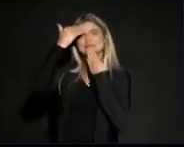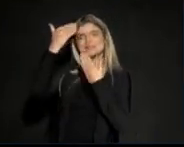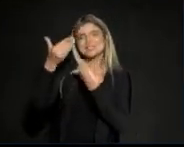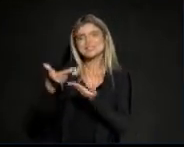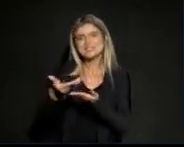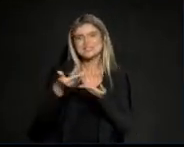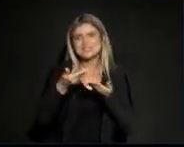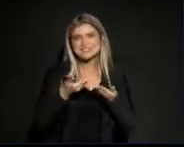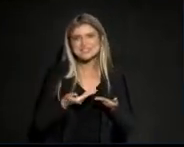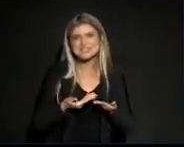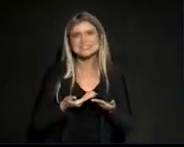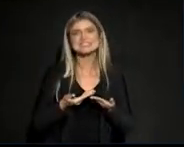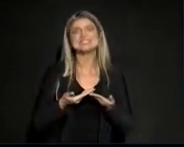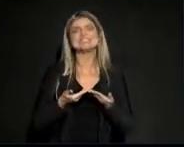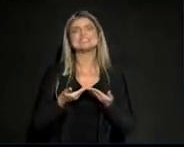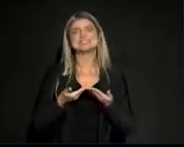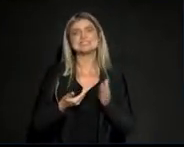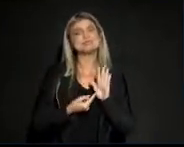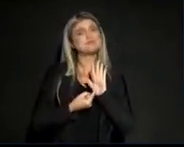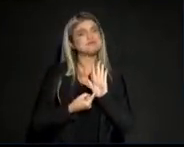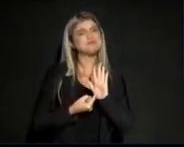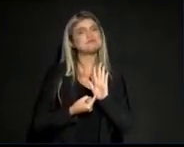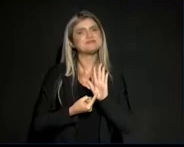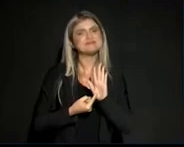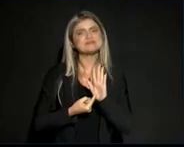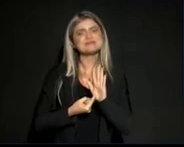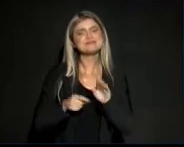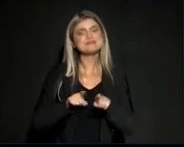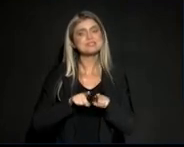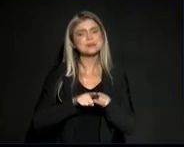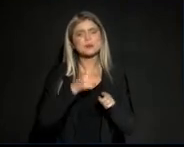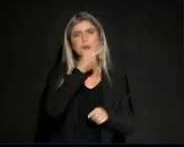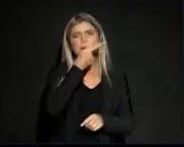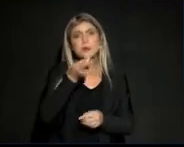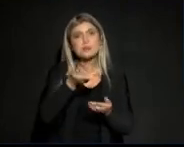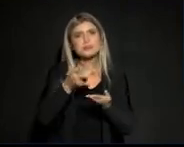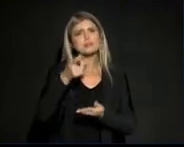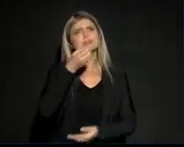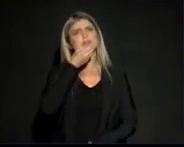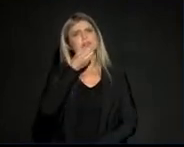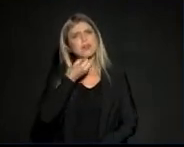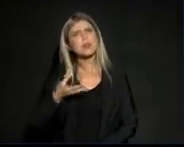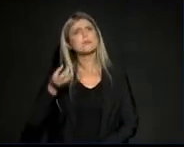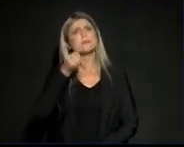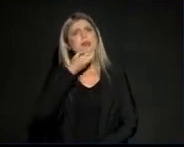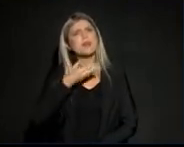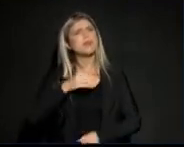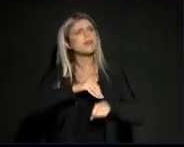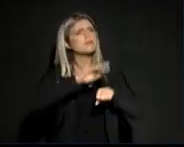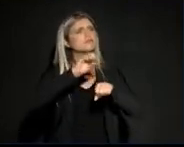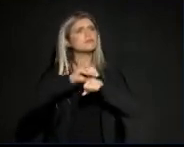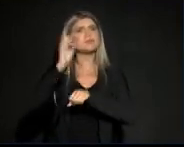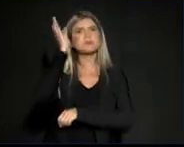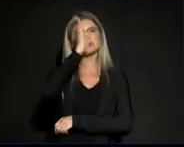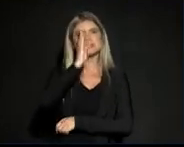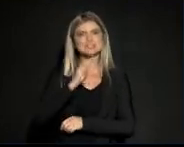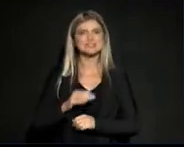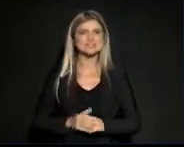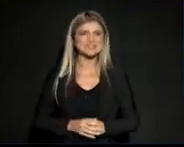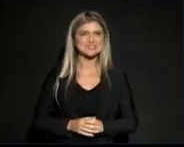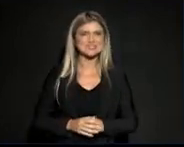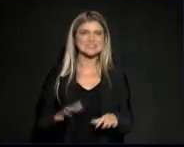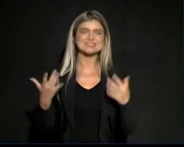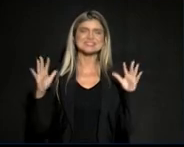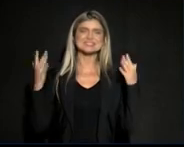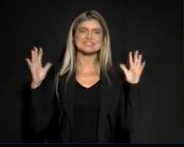Agradecer o convite da representando e e deixar o convite para todo mundo falar bem do Brasil para a gente atrair mais investimento